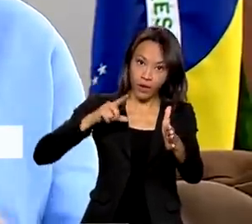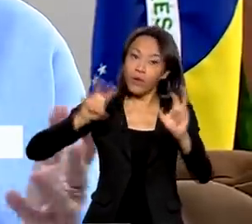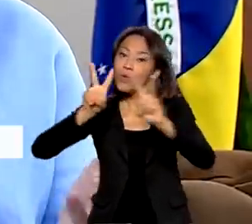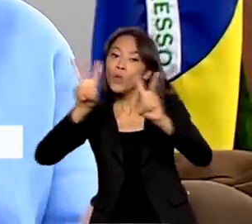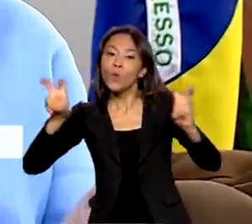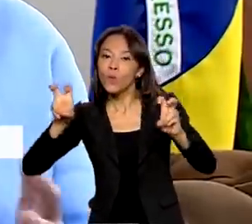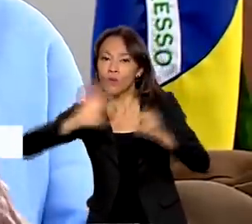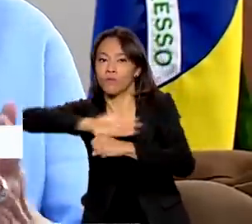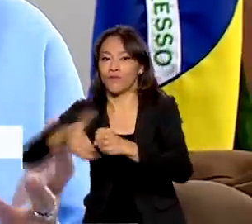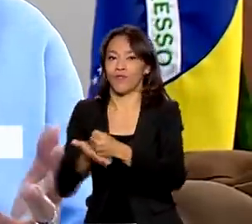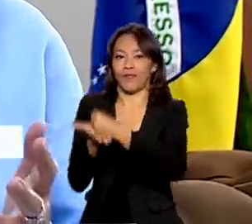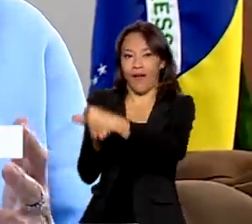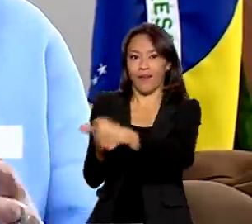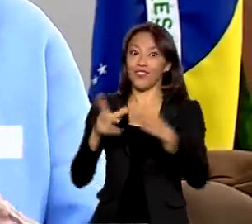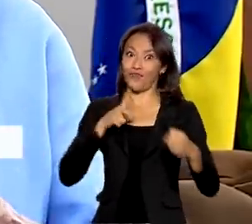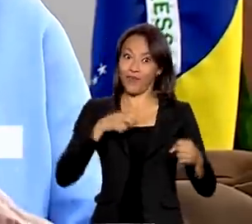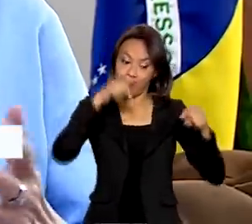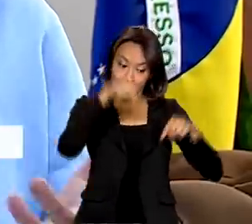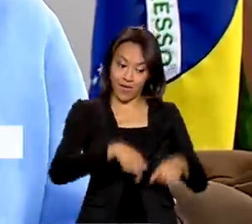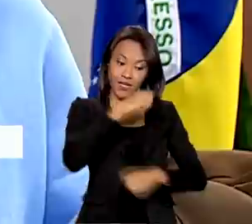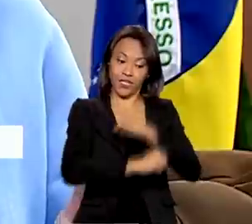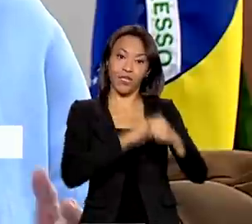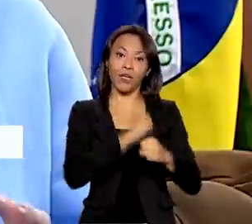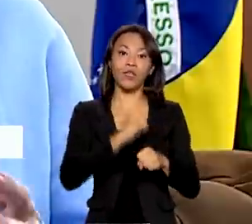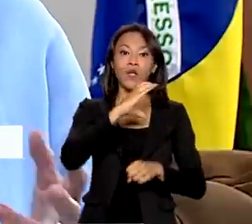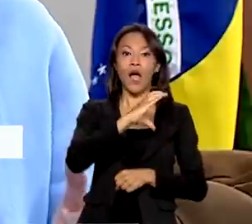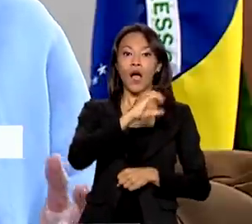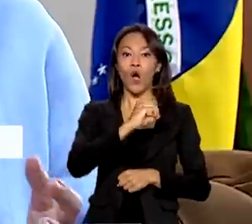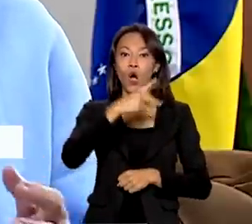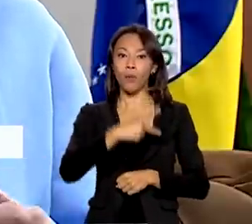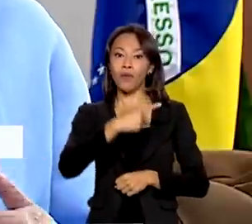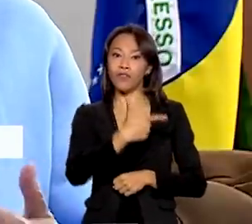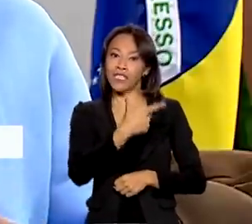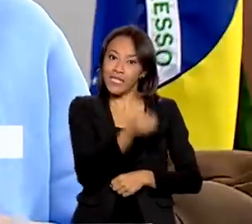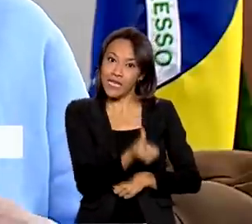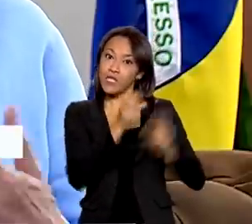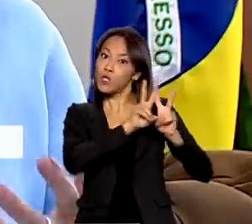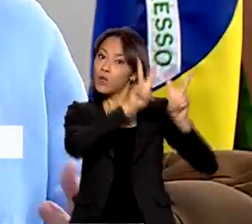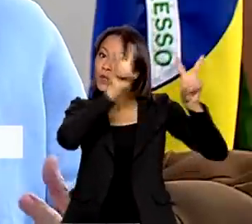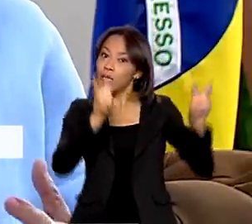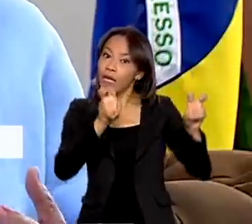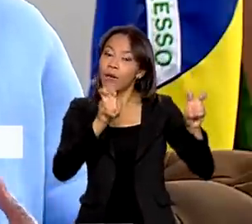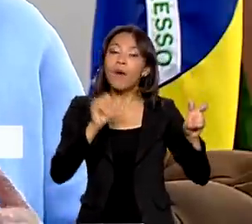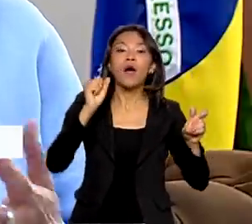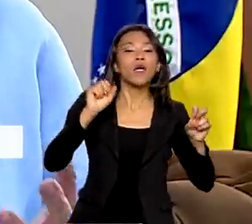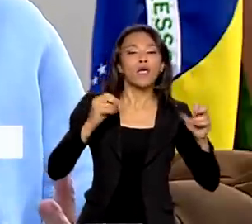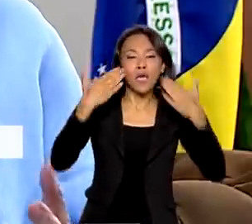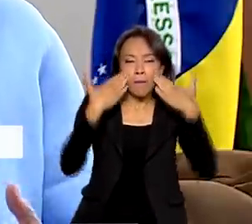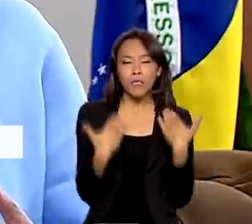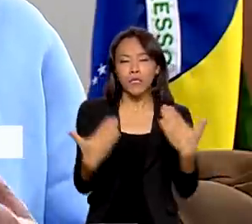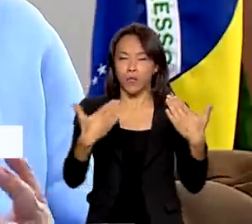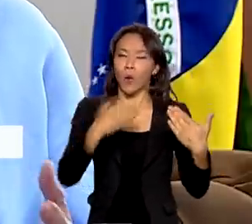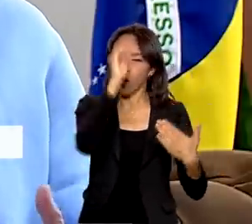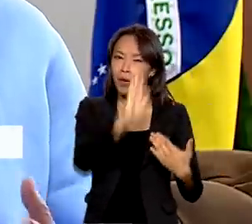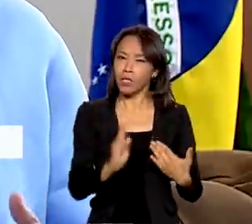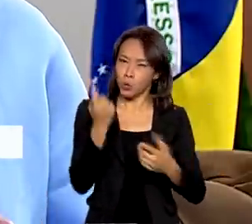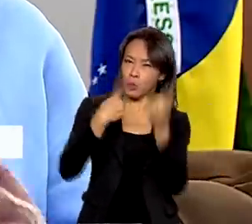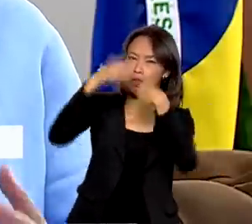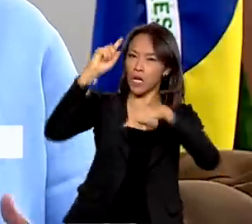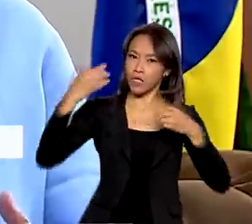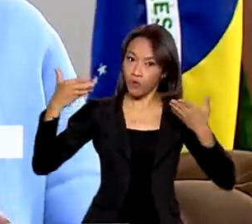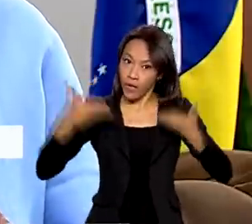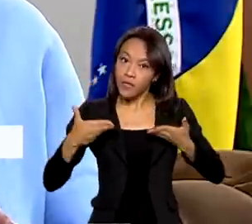sustentável esse ano nós chegamos a Copa e 26 e o tema lá foi esse o tema que o Brasil apresentou com muito sucesso